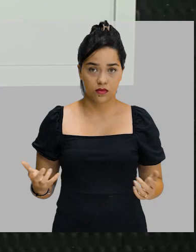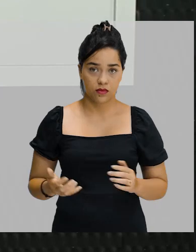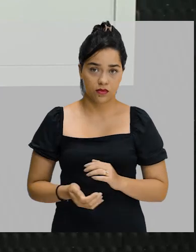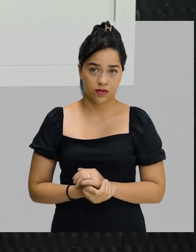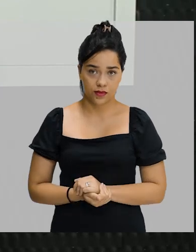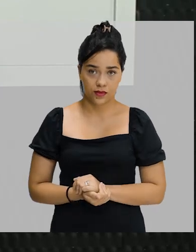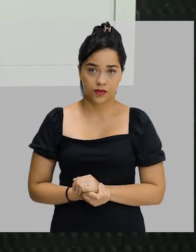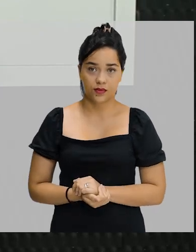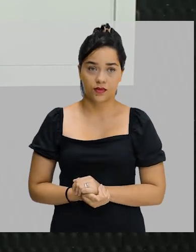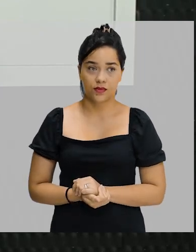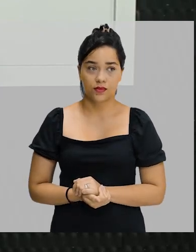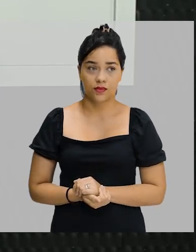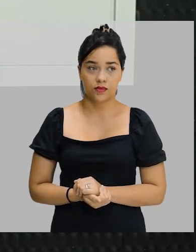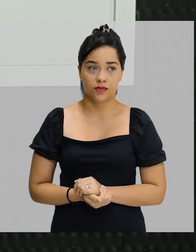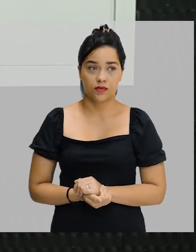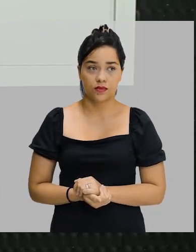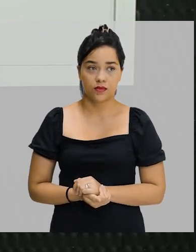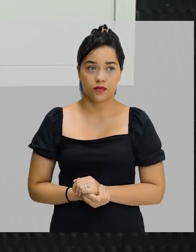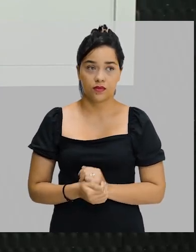ao